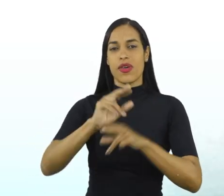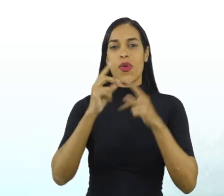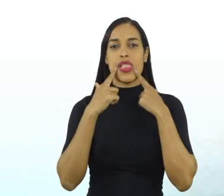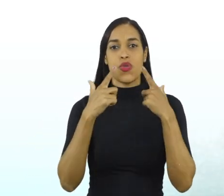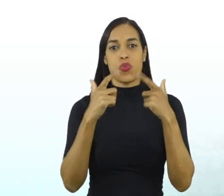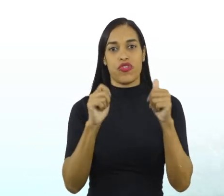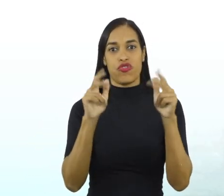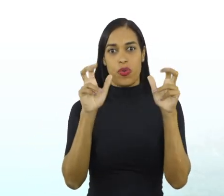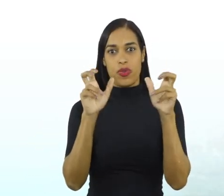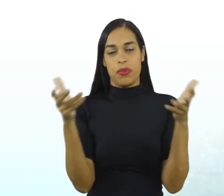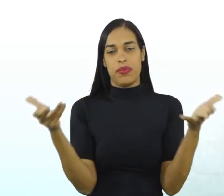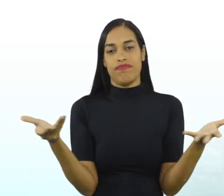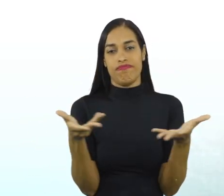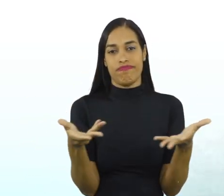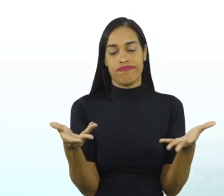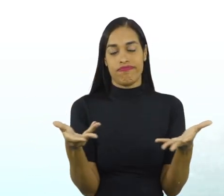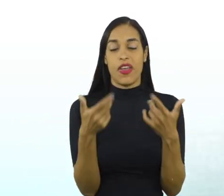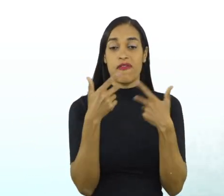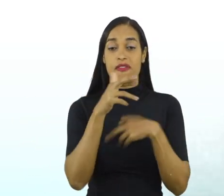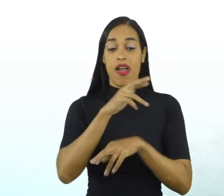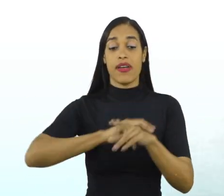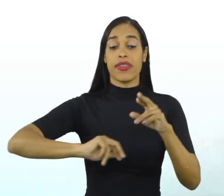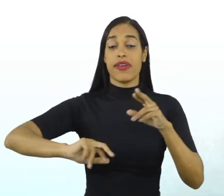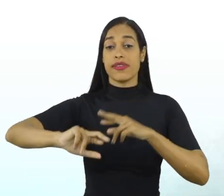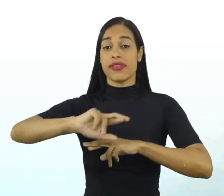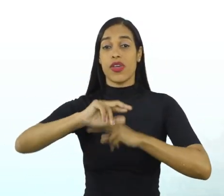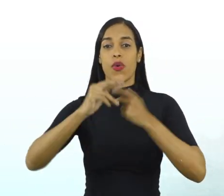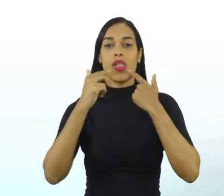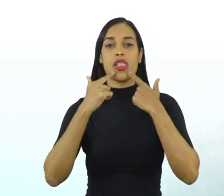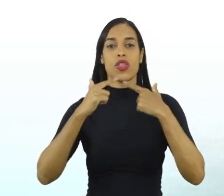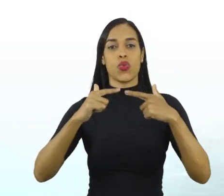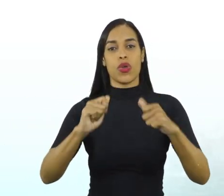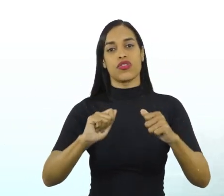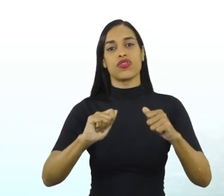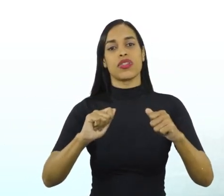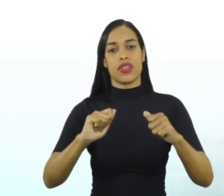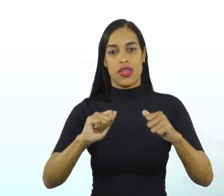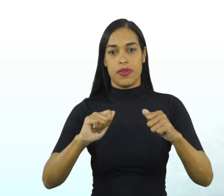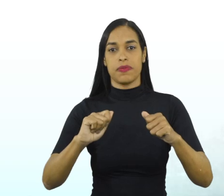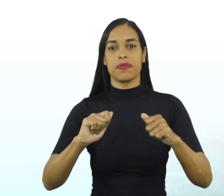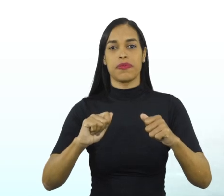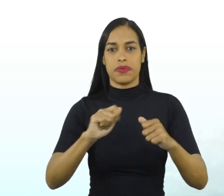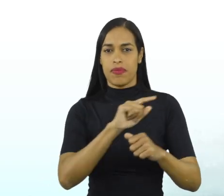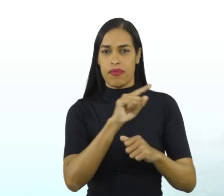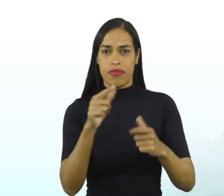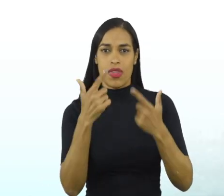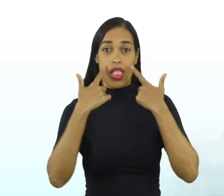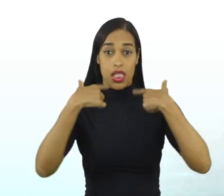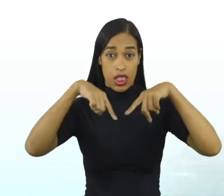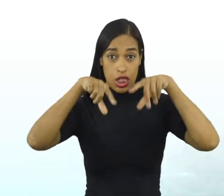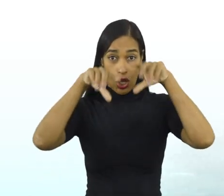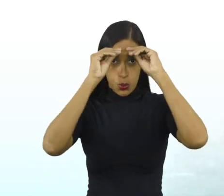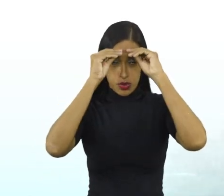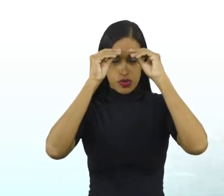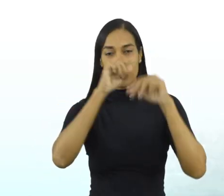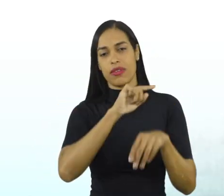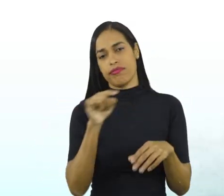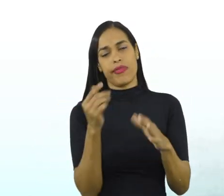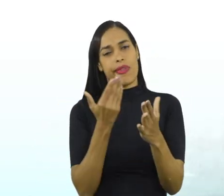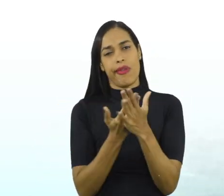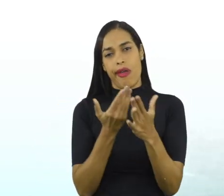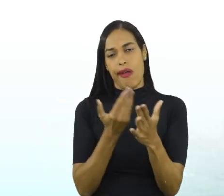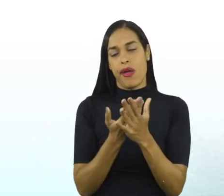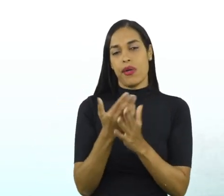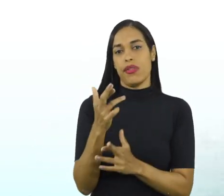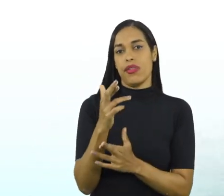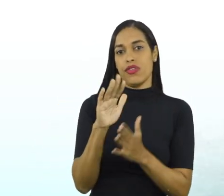linguística. A variação linguística, certamente você já assistiu a essa aula na sua escola, não é? E a